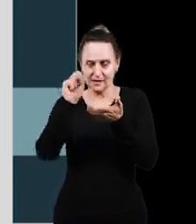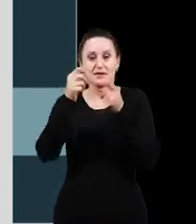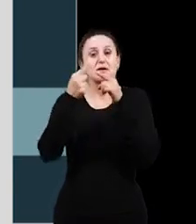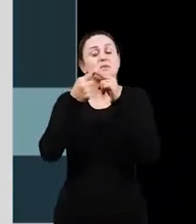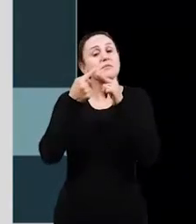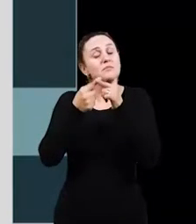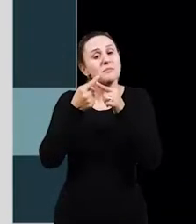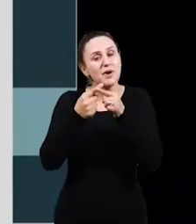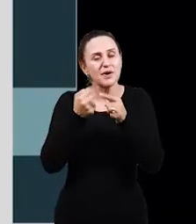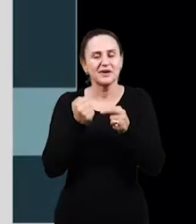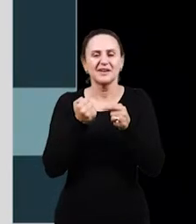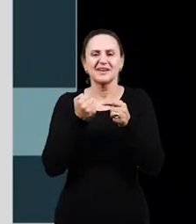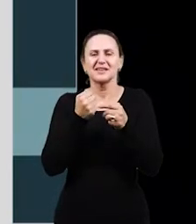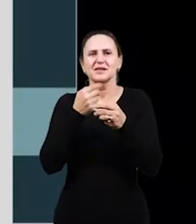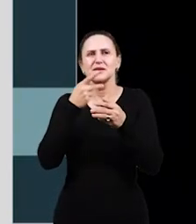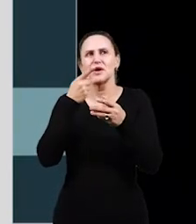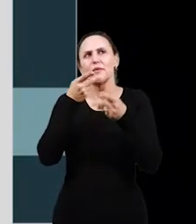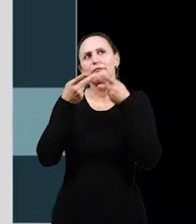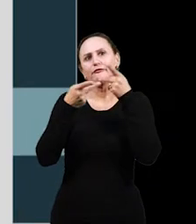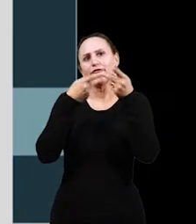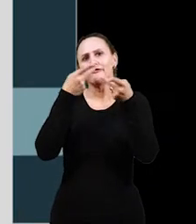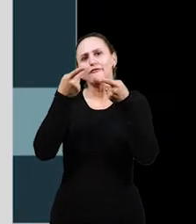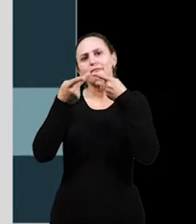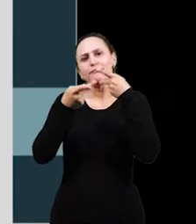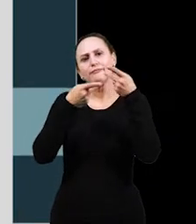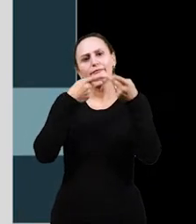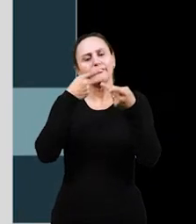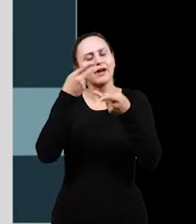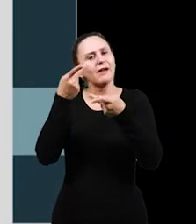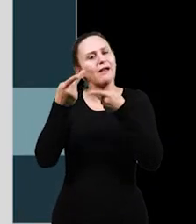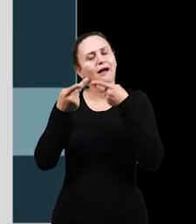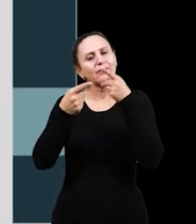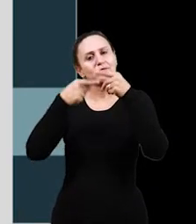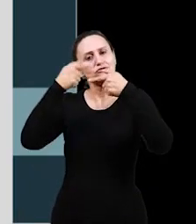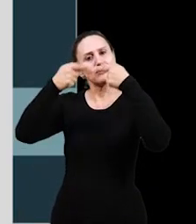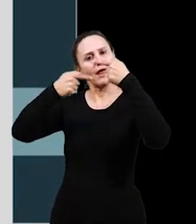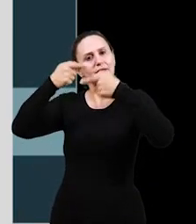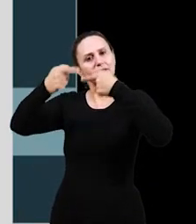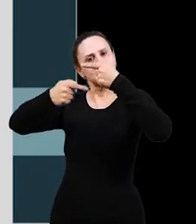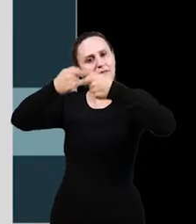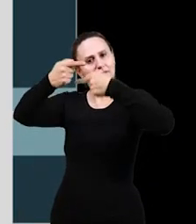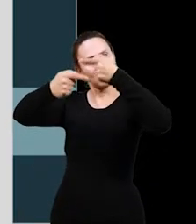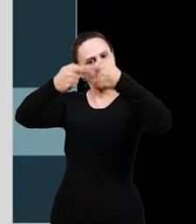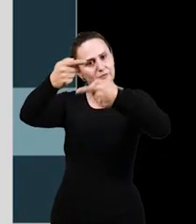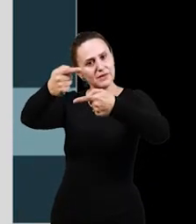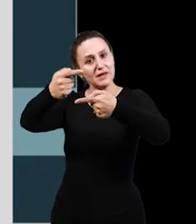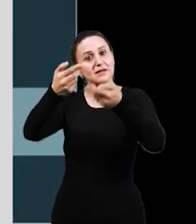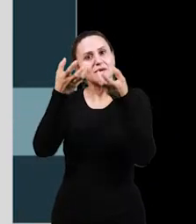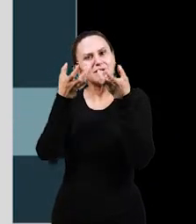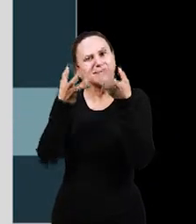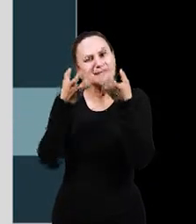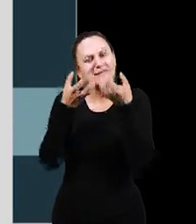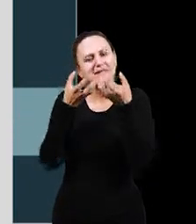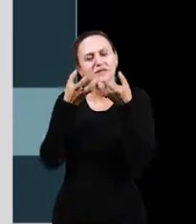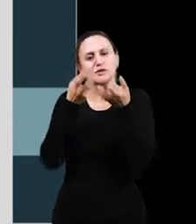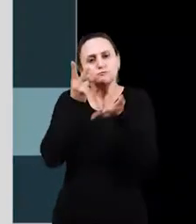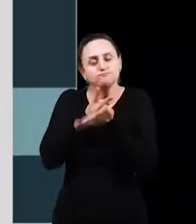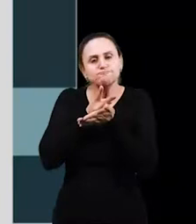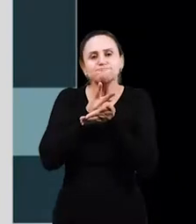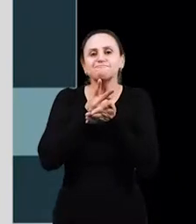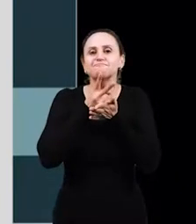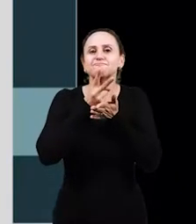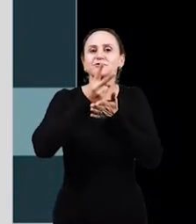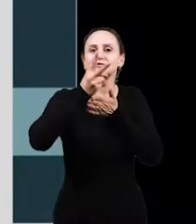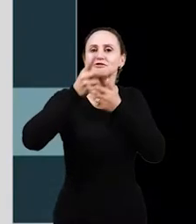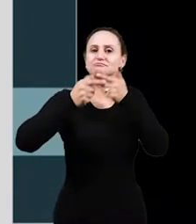passado só por meio da oralidade então A grande questão era manter a origem desses E agravos